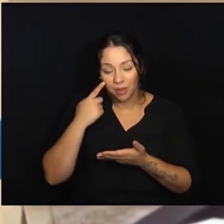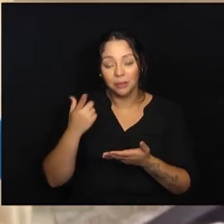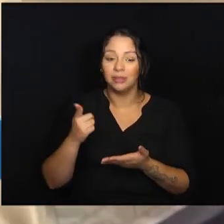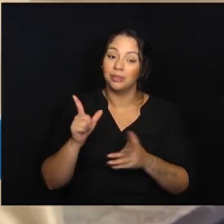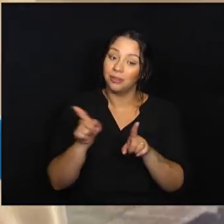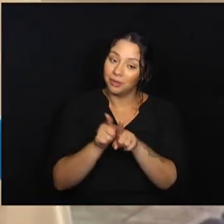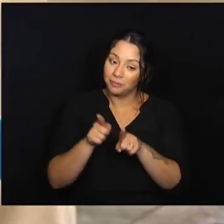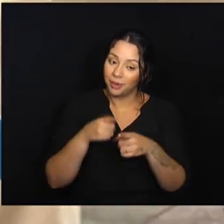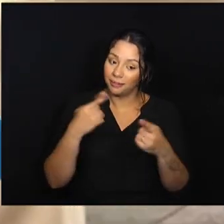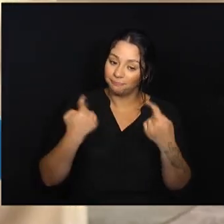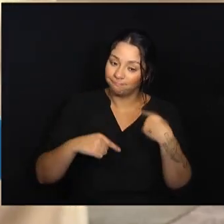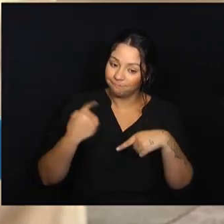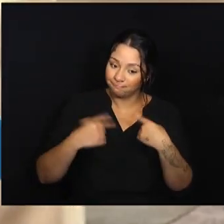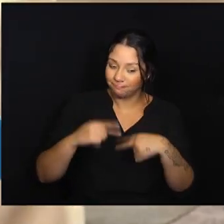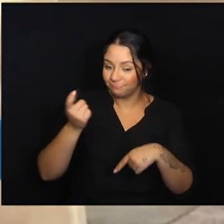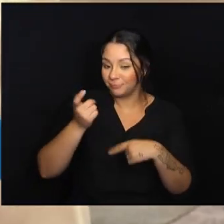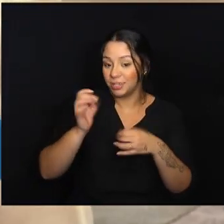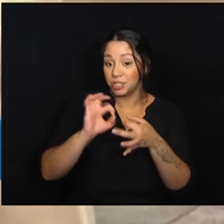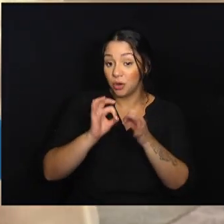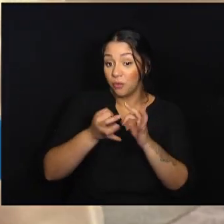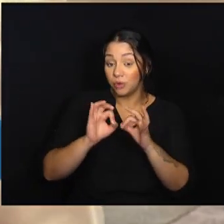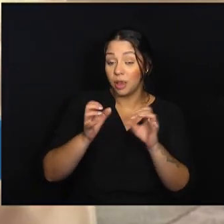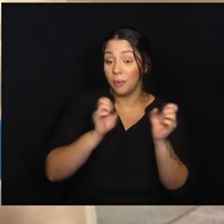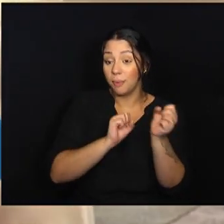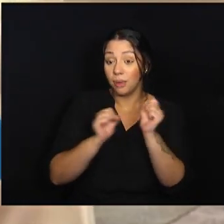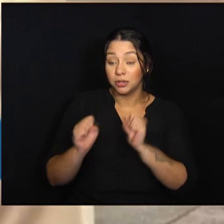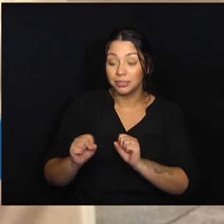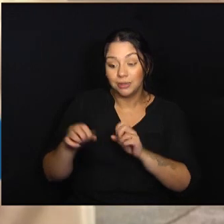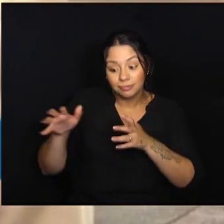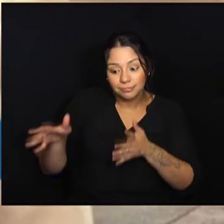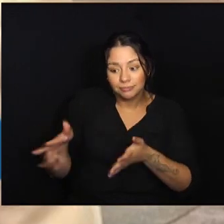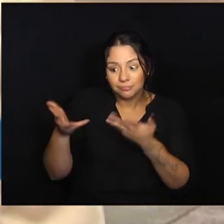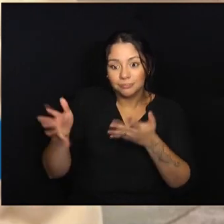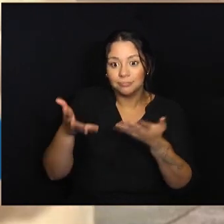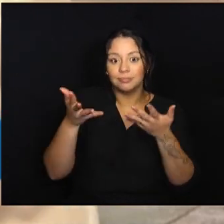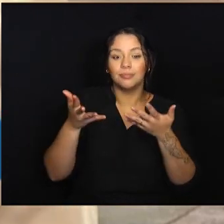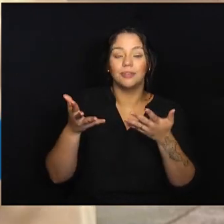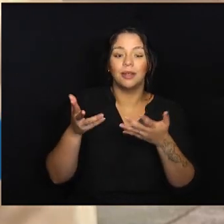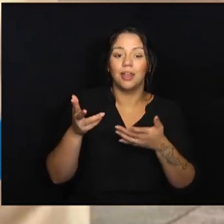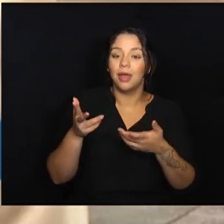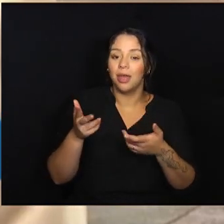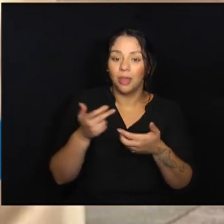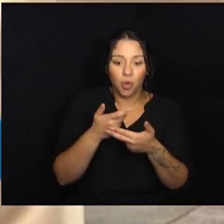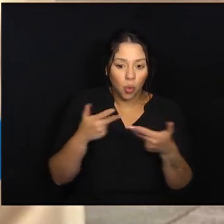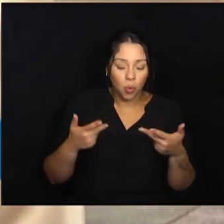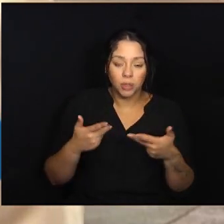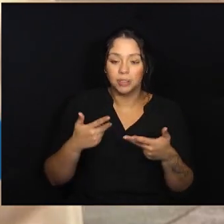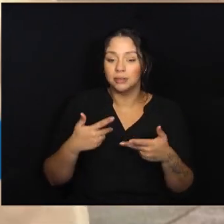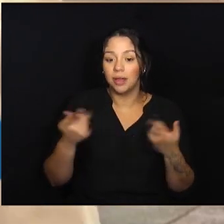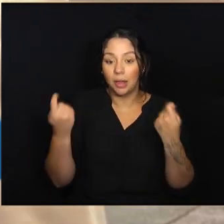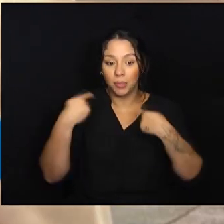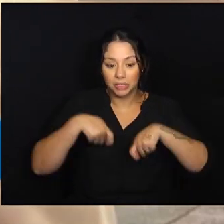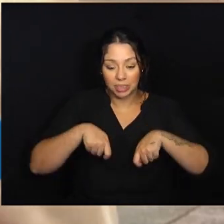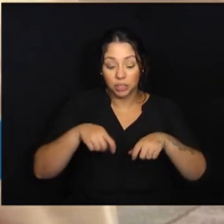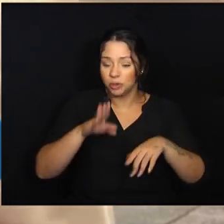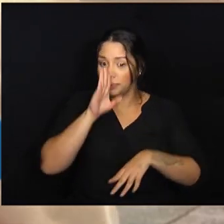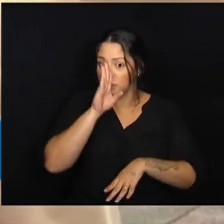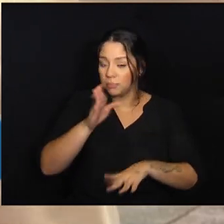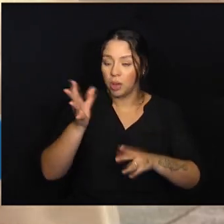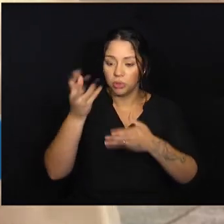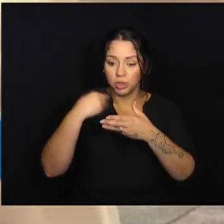trazer a possibilidade de potencializar dons, né, principalmente na periferia. Então,